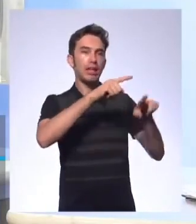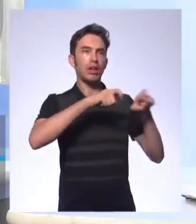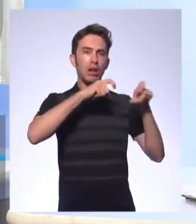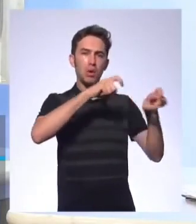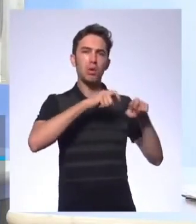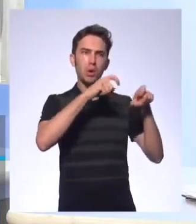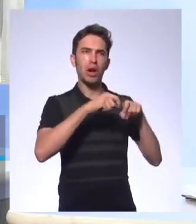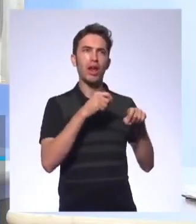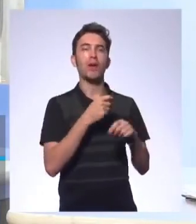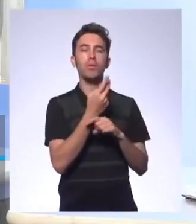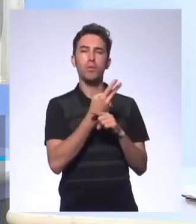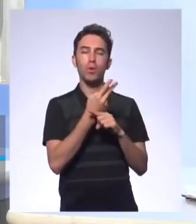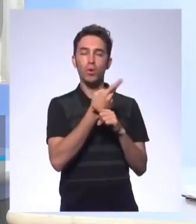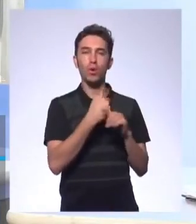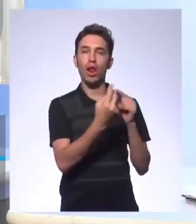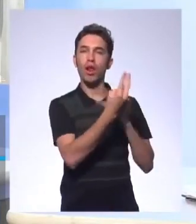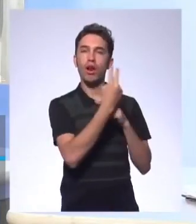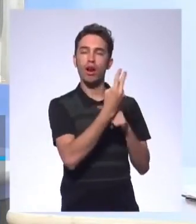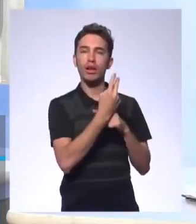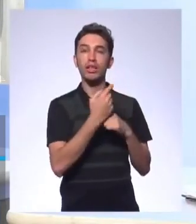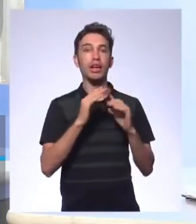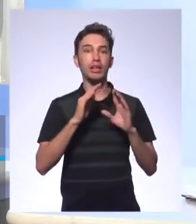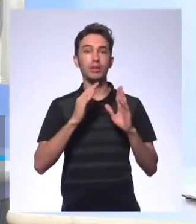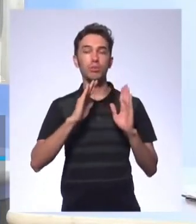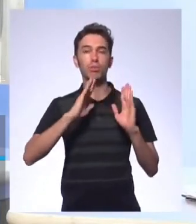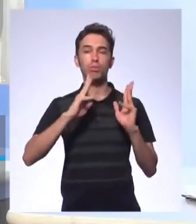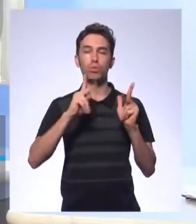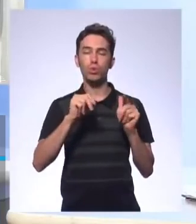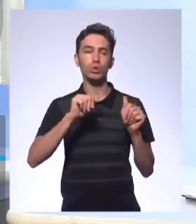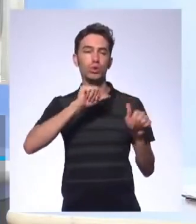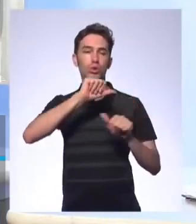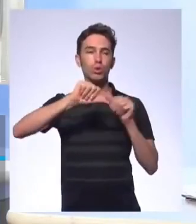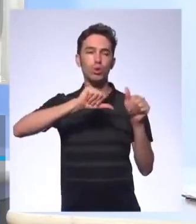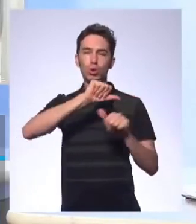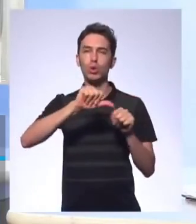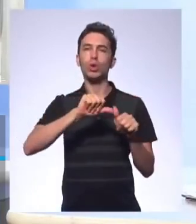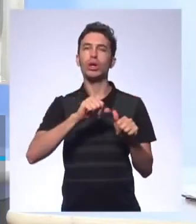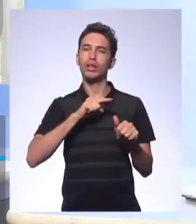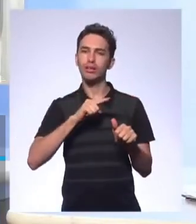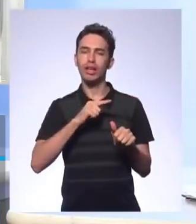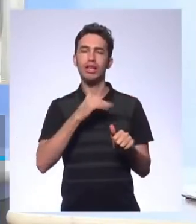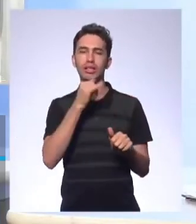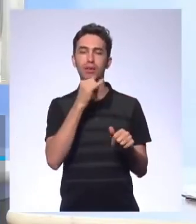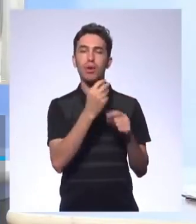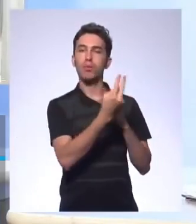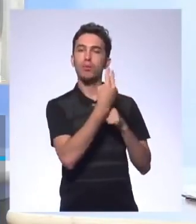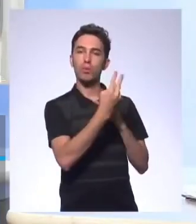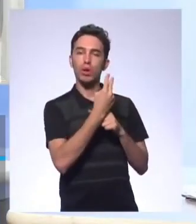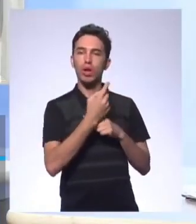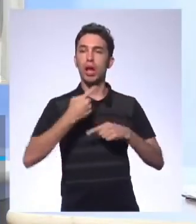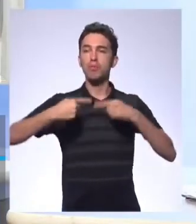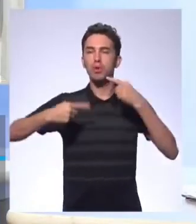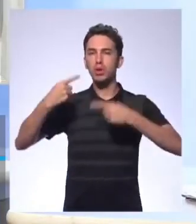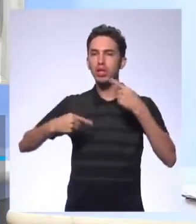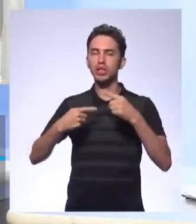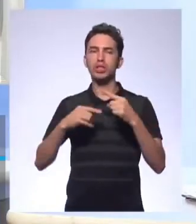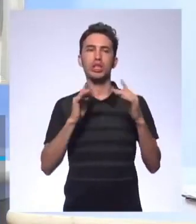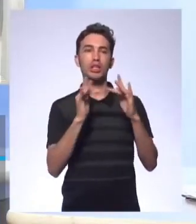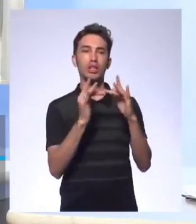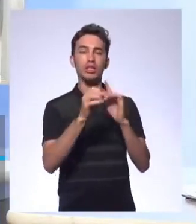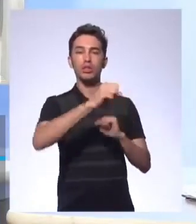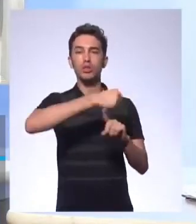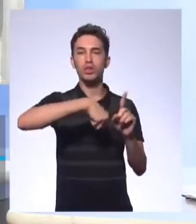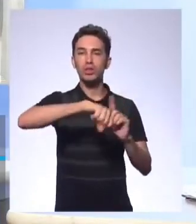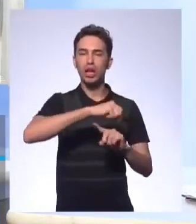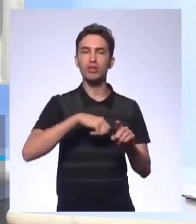política, econômica, social e as relações entre as pessoas. Inclusive, vai mudar a relação com o trabalho também. É por isso que a gente